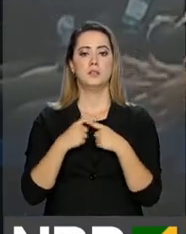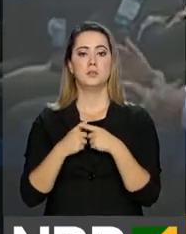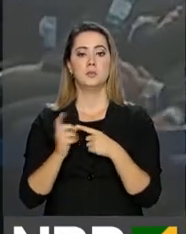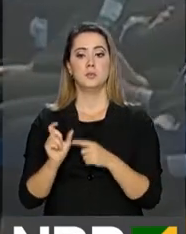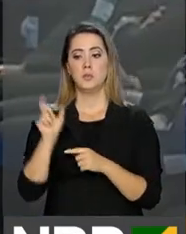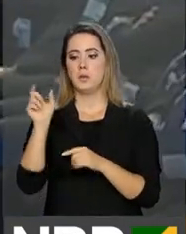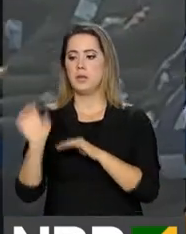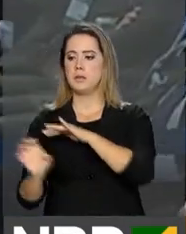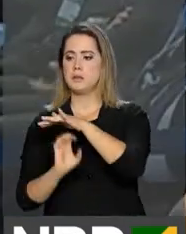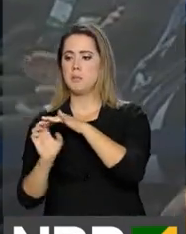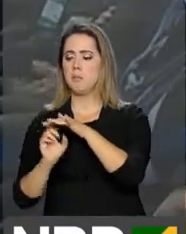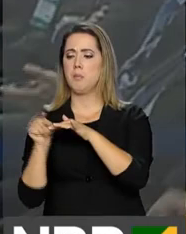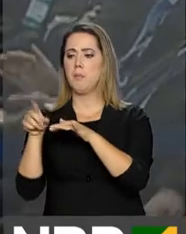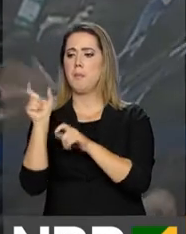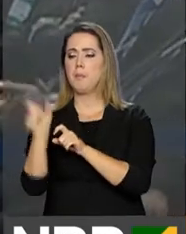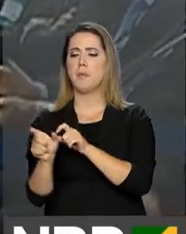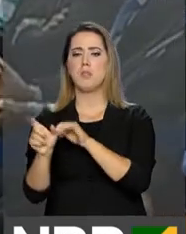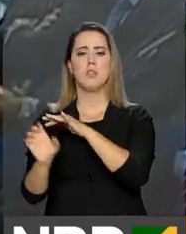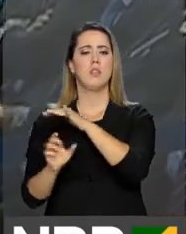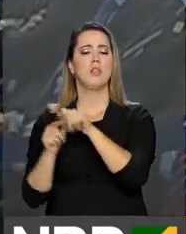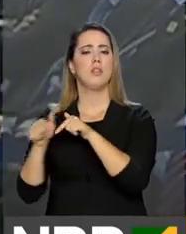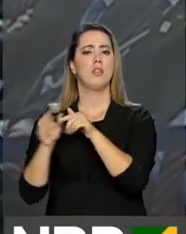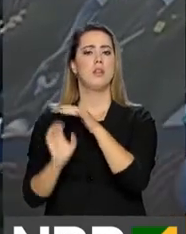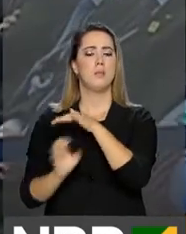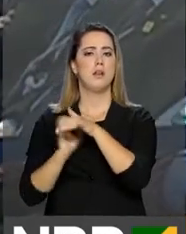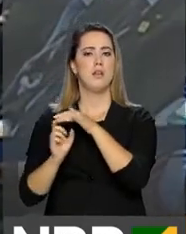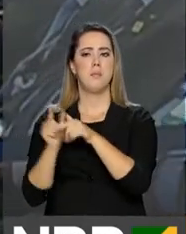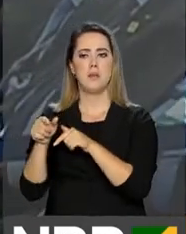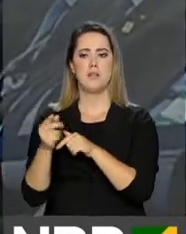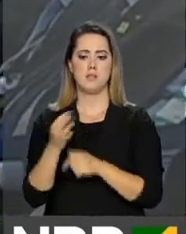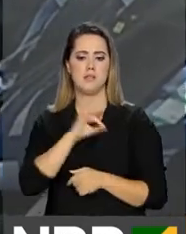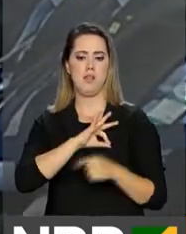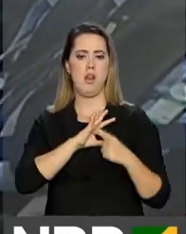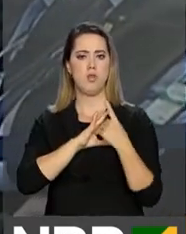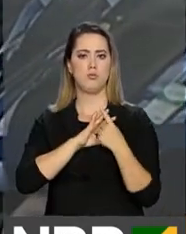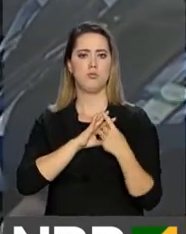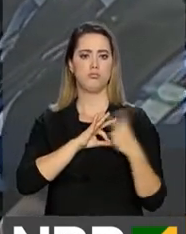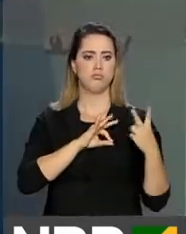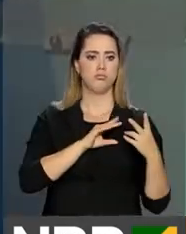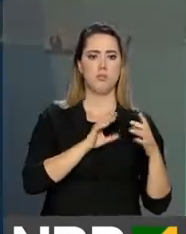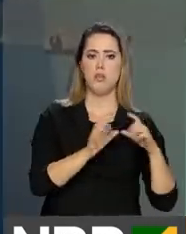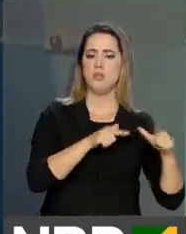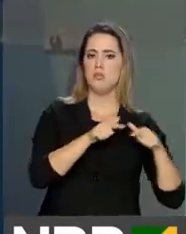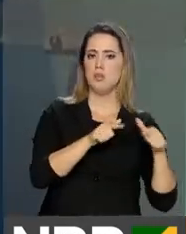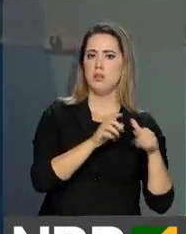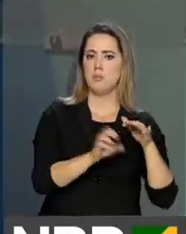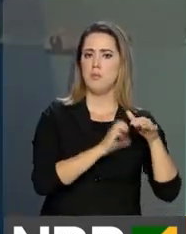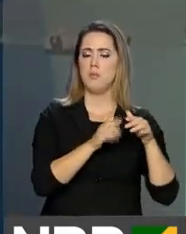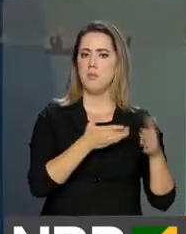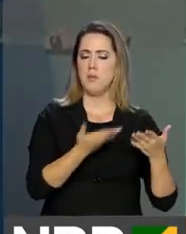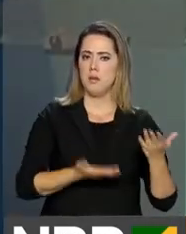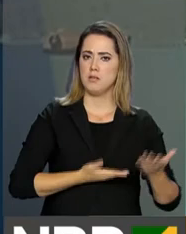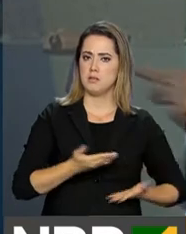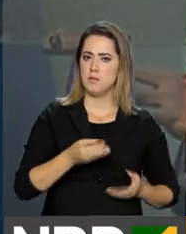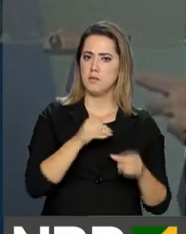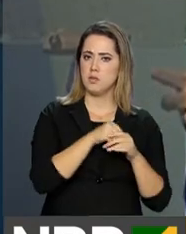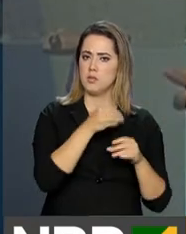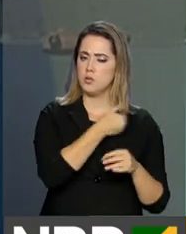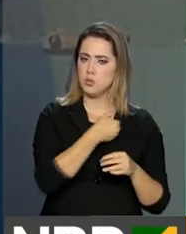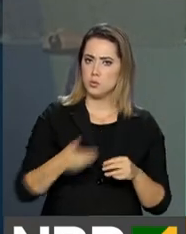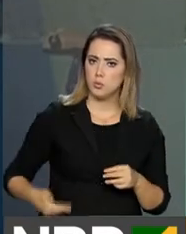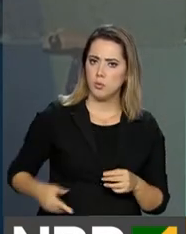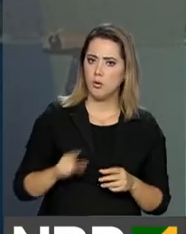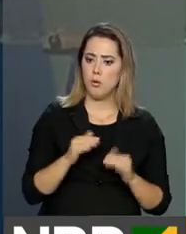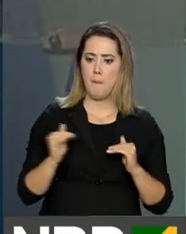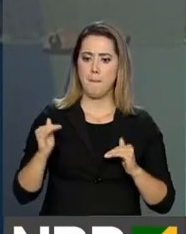entre esses sistemas. Os senhores que são empresários, que vivem da labuta diária, do cotidiano, do dia a dia, sabem que